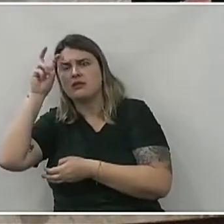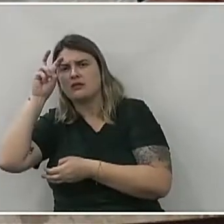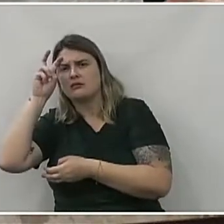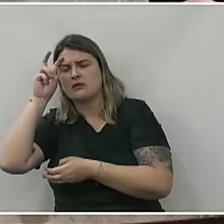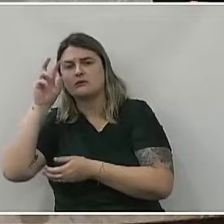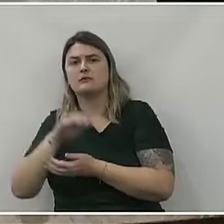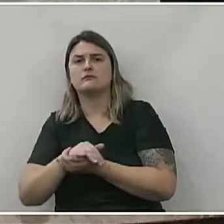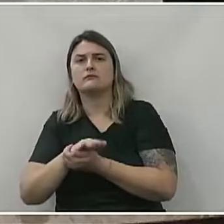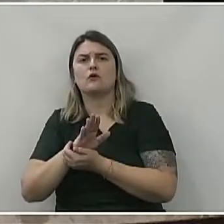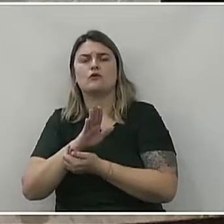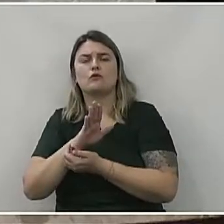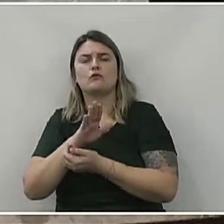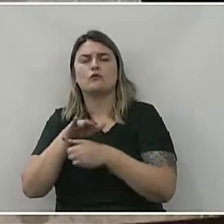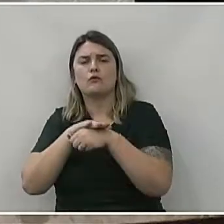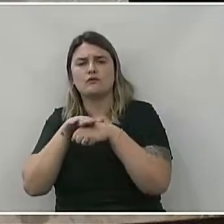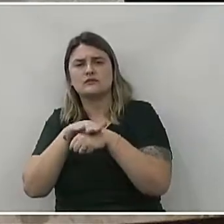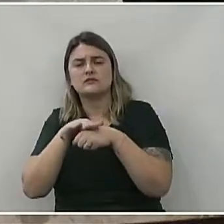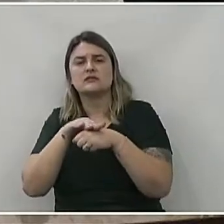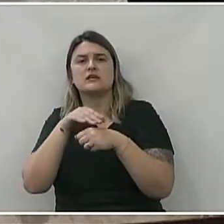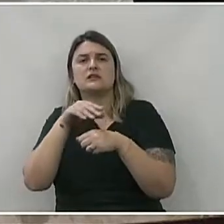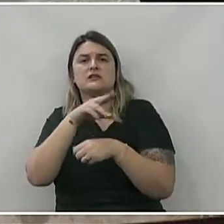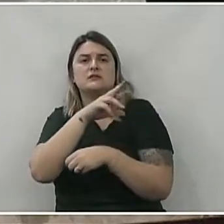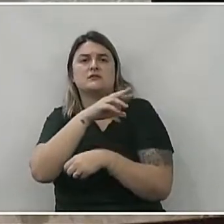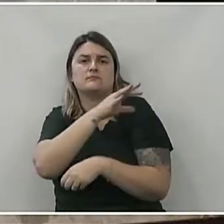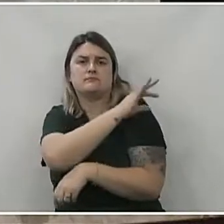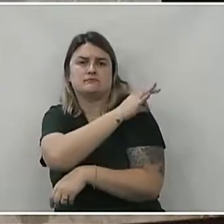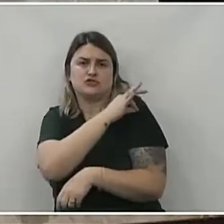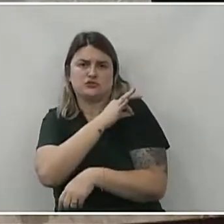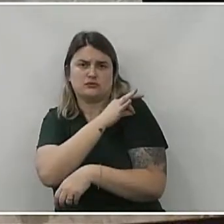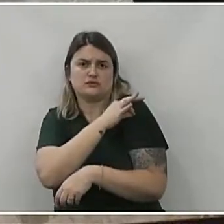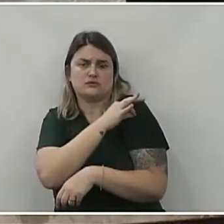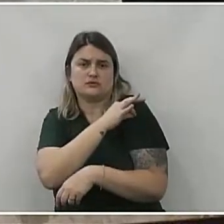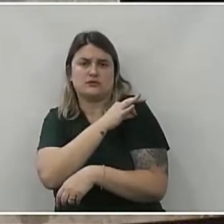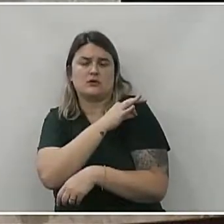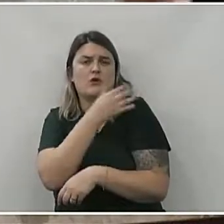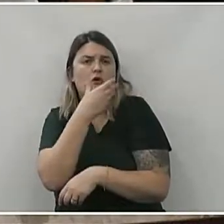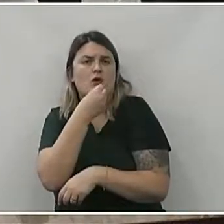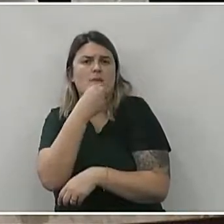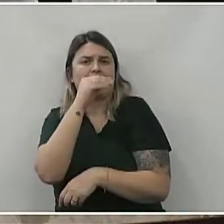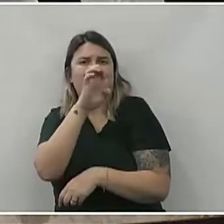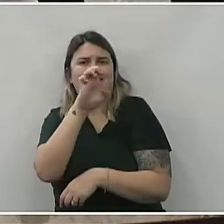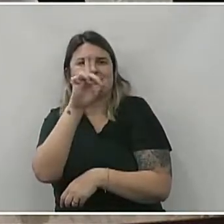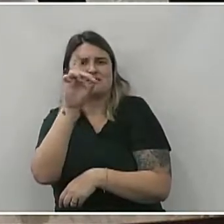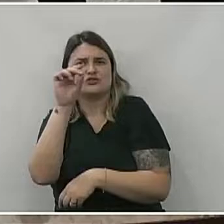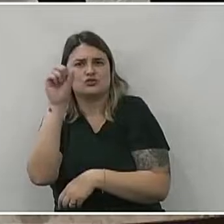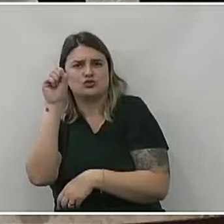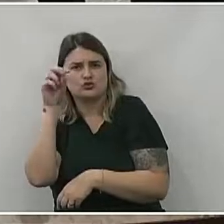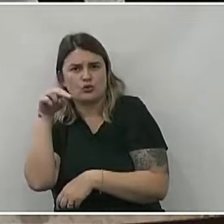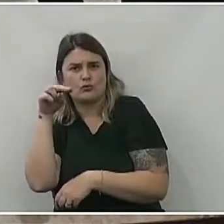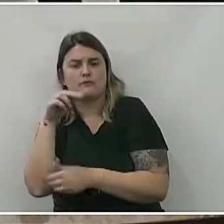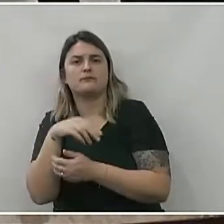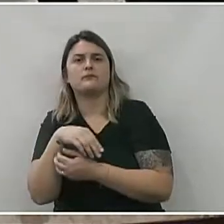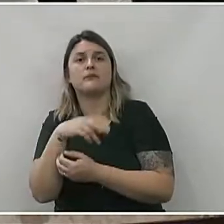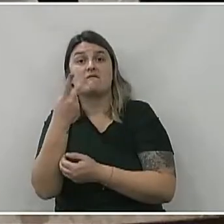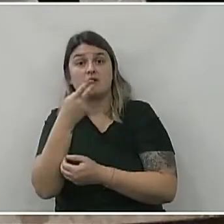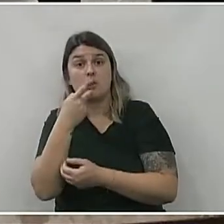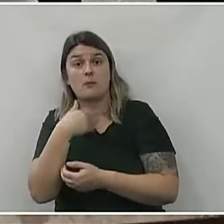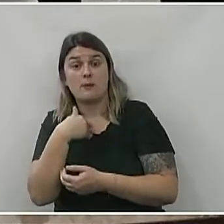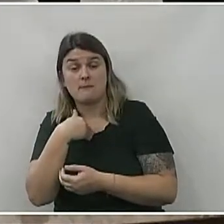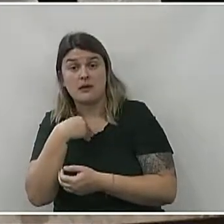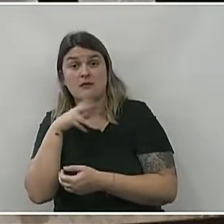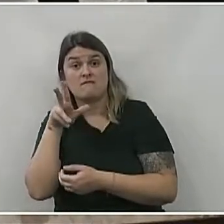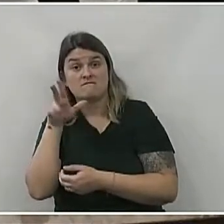fui ao gabinete falar com o chefe de gabinete, o senhor Areco. Então ele colocou, que vai